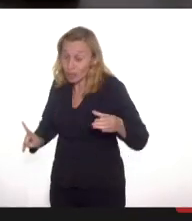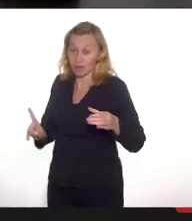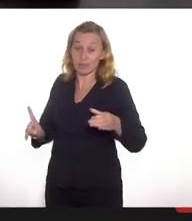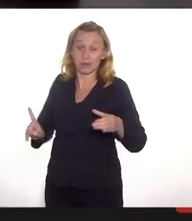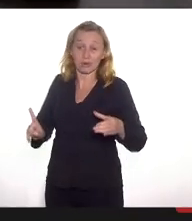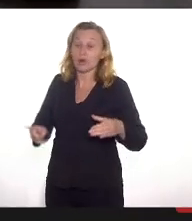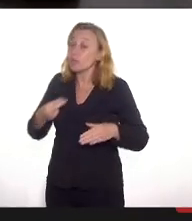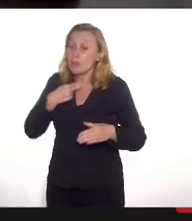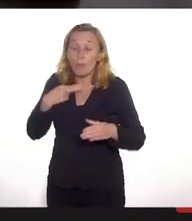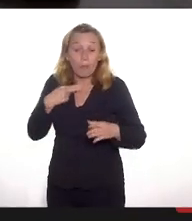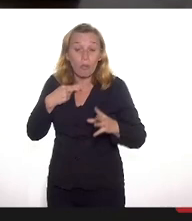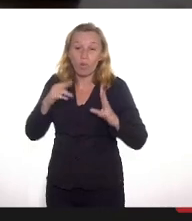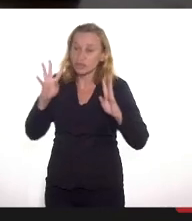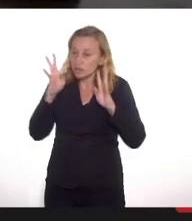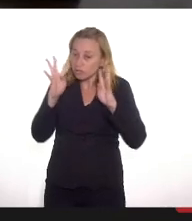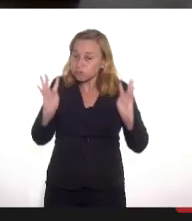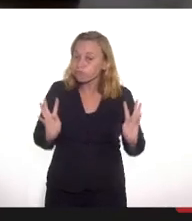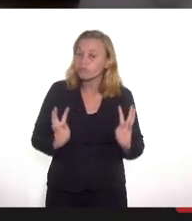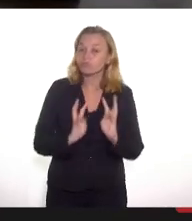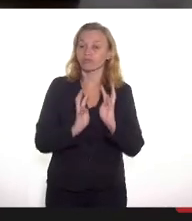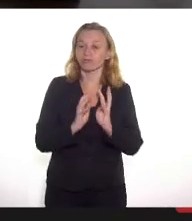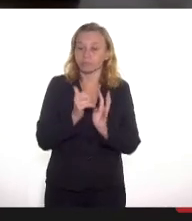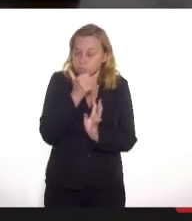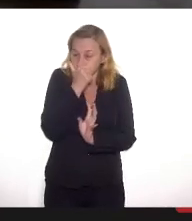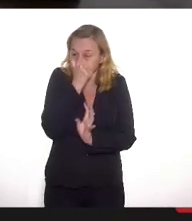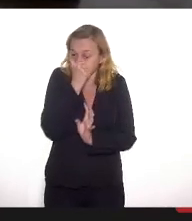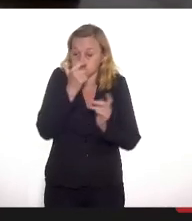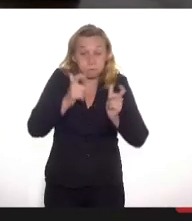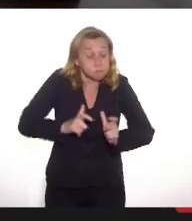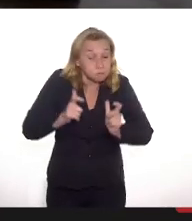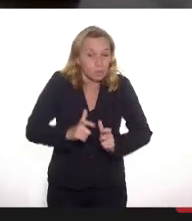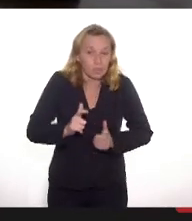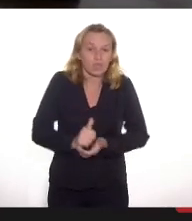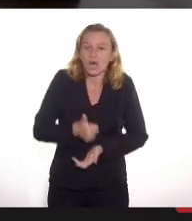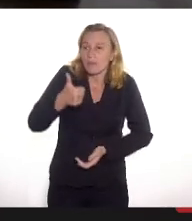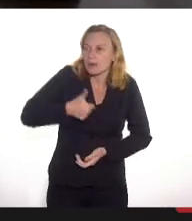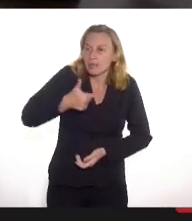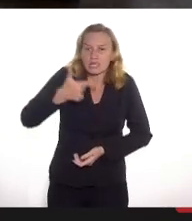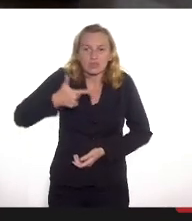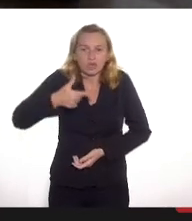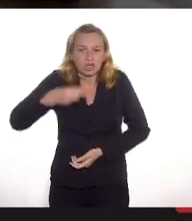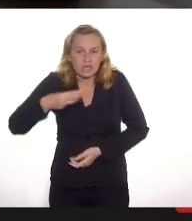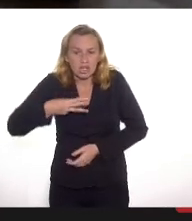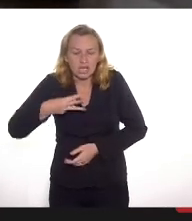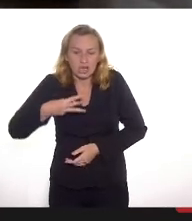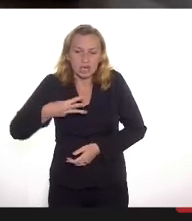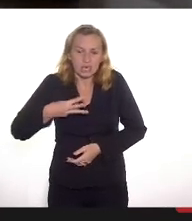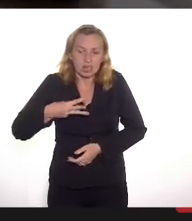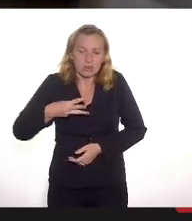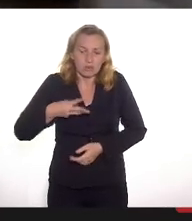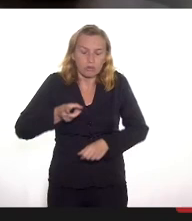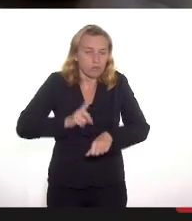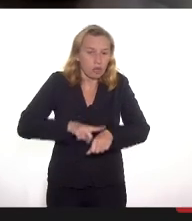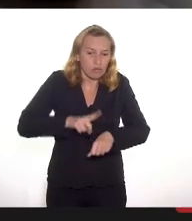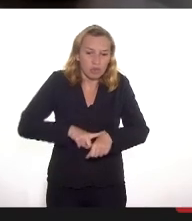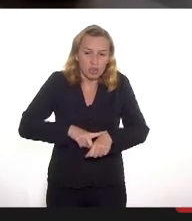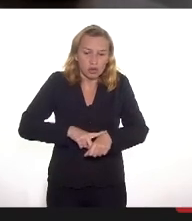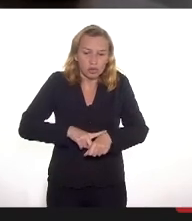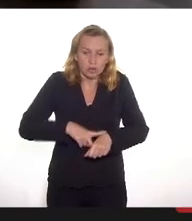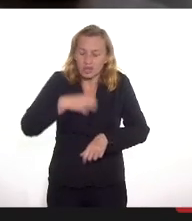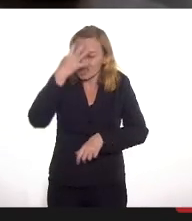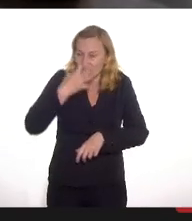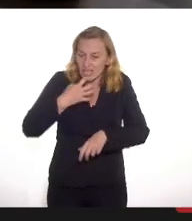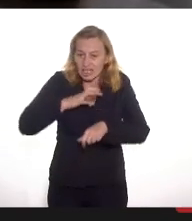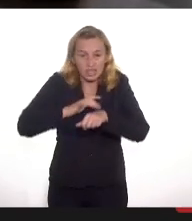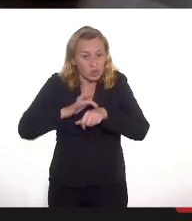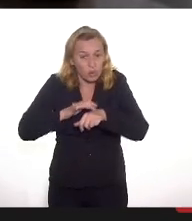período né a advertência inclusive de dizer que nós estamos em primeira segunda terceira onda o nosso uma referência para